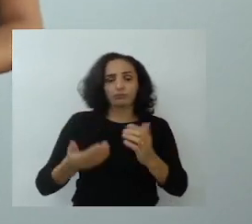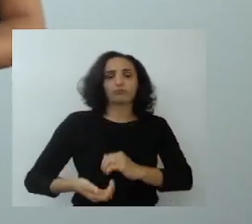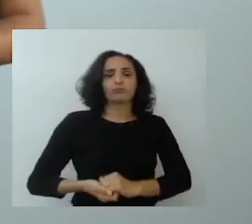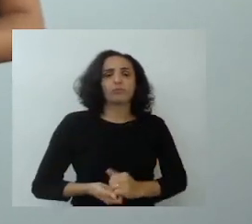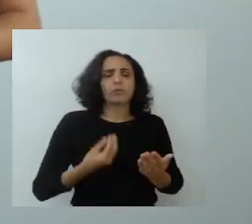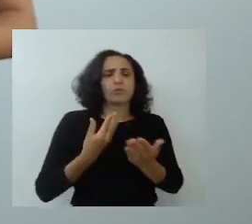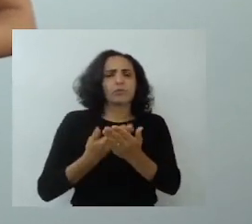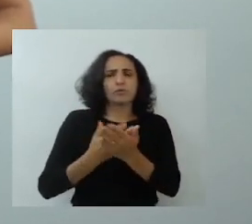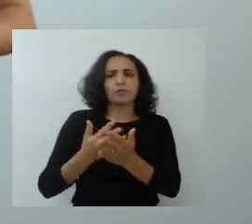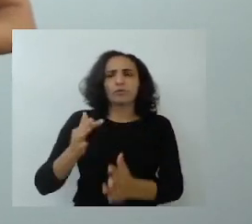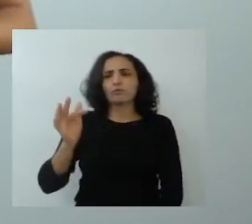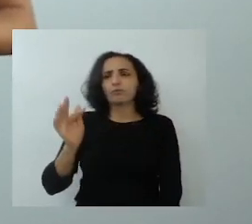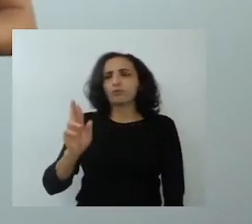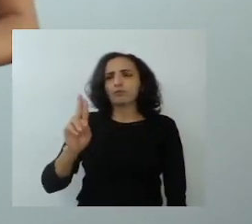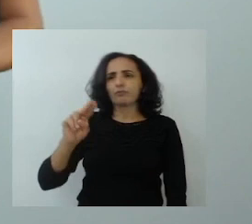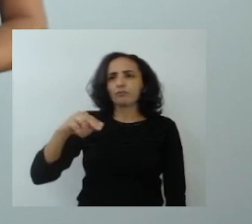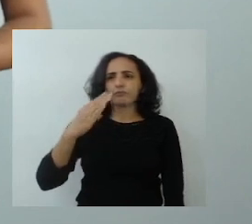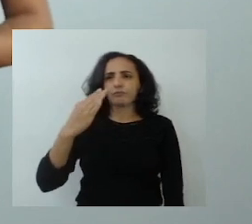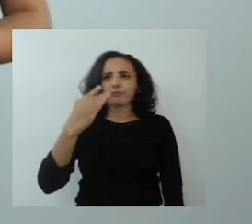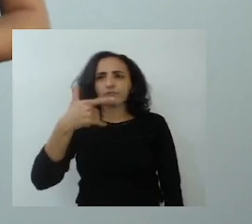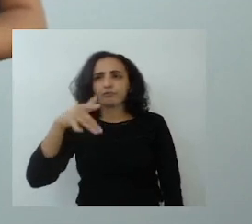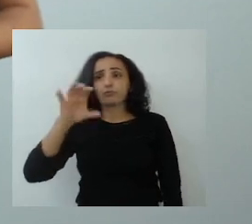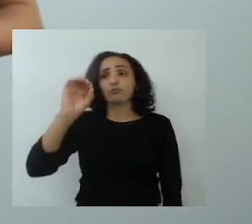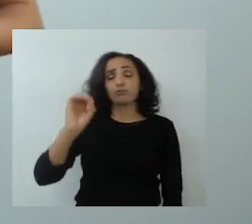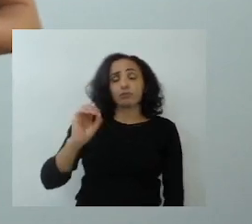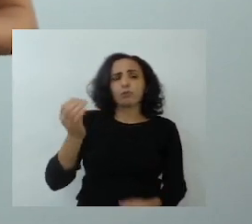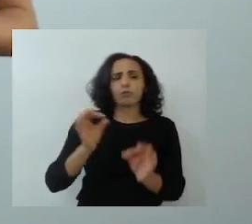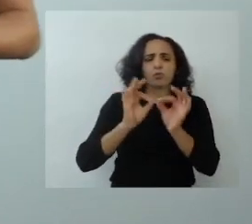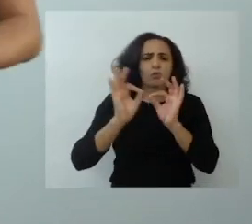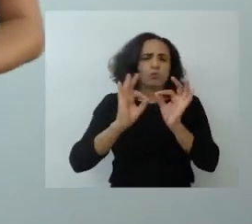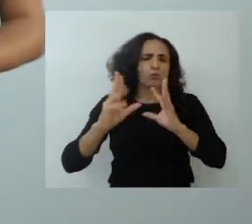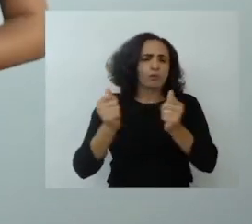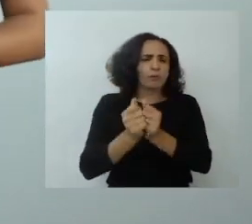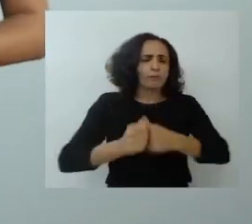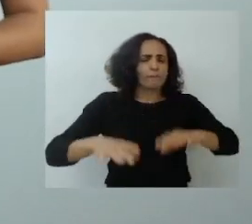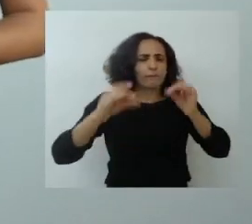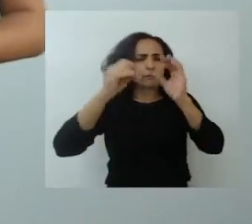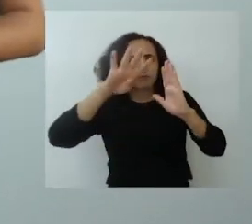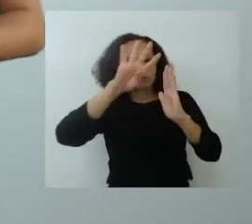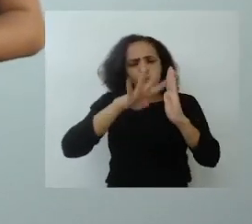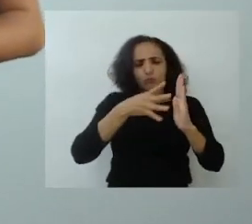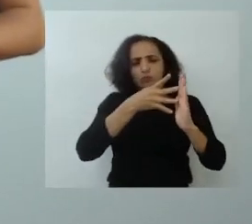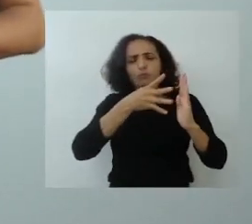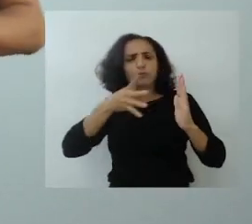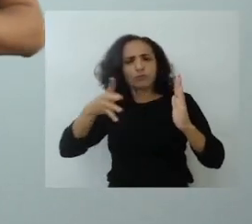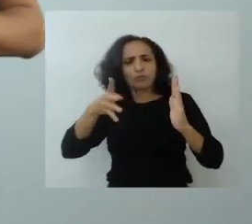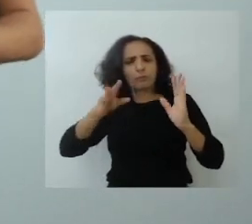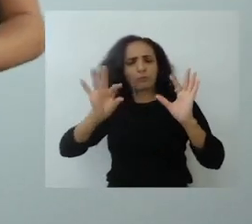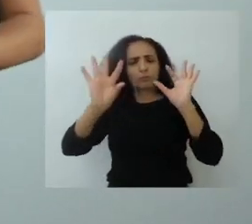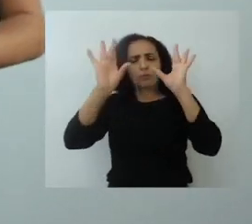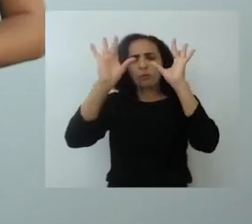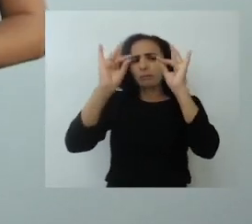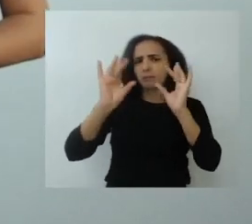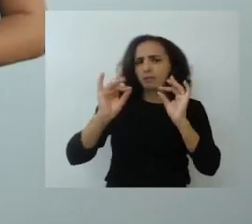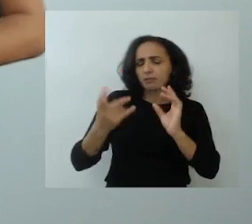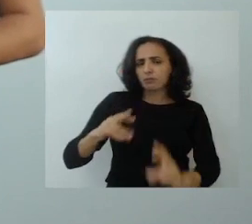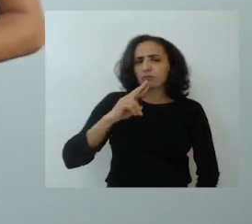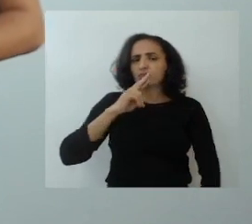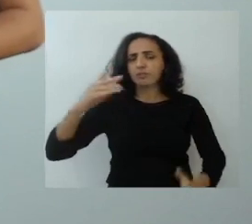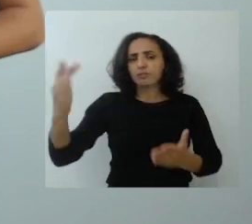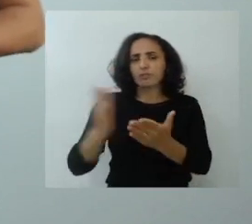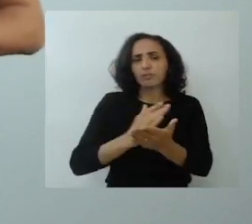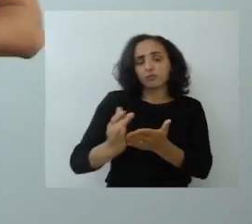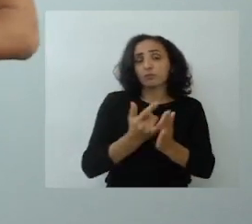é uma função quadrática, quais são os seus coeficientes, qual é o gráfico de uma função quadrática e responder